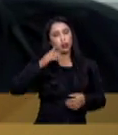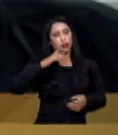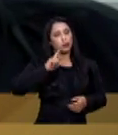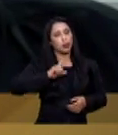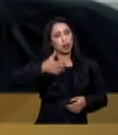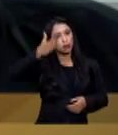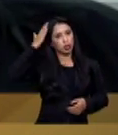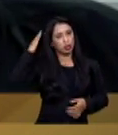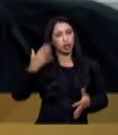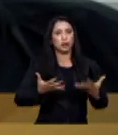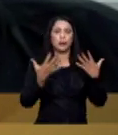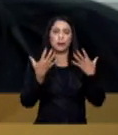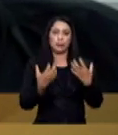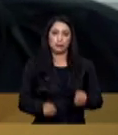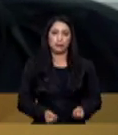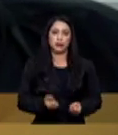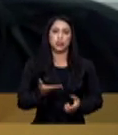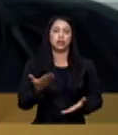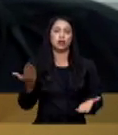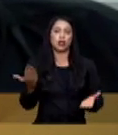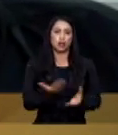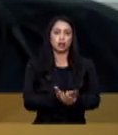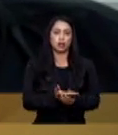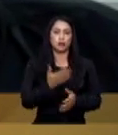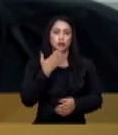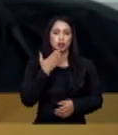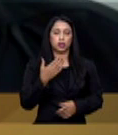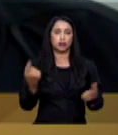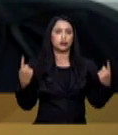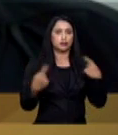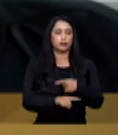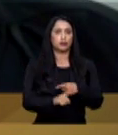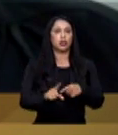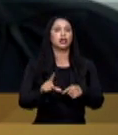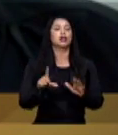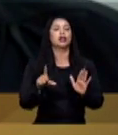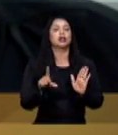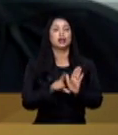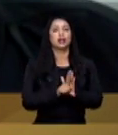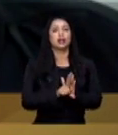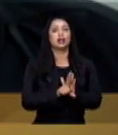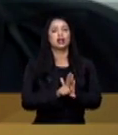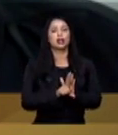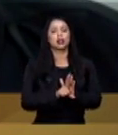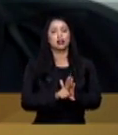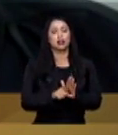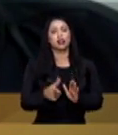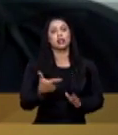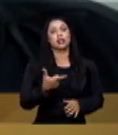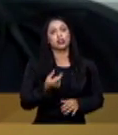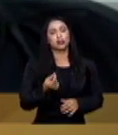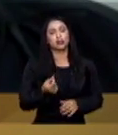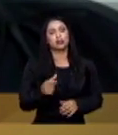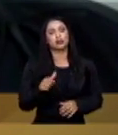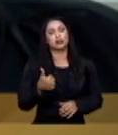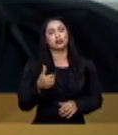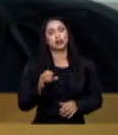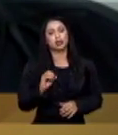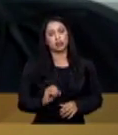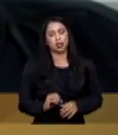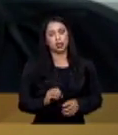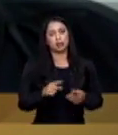ele julgar procedente o pedido e, assim fazendo, declarar a inconstitucionalidade da Lei Complementar 559, de 30 de junho de 2010, da Lei